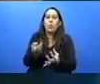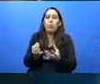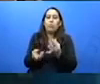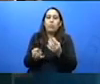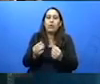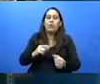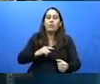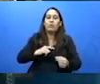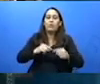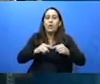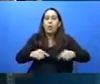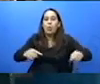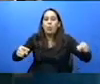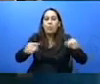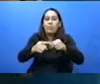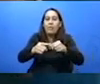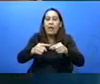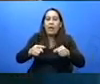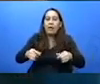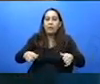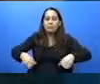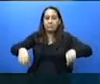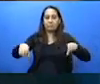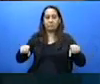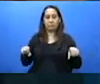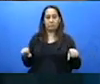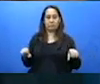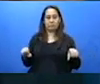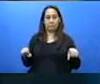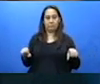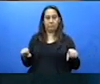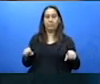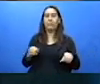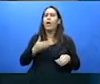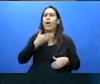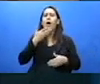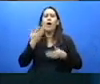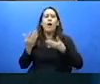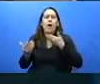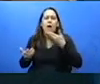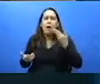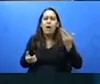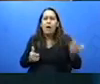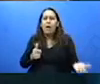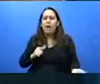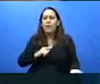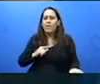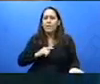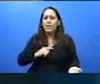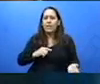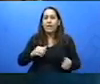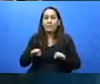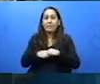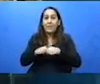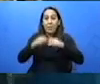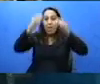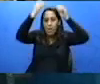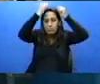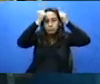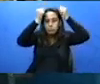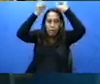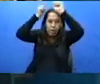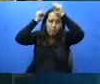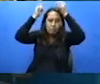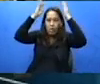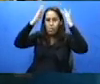tinha uma sala com sofá e, maravilha das maravilhas, tinha peruca para a minha